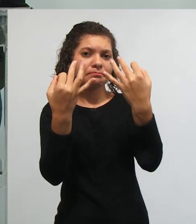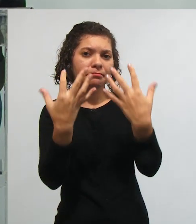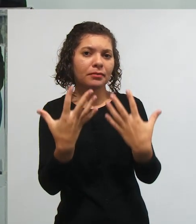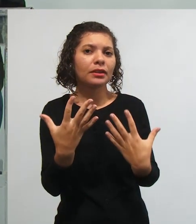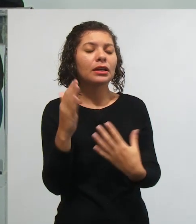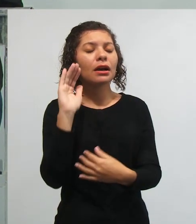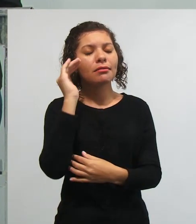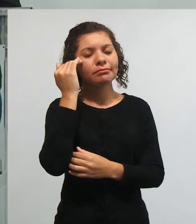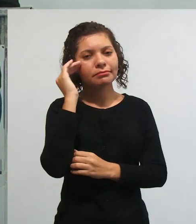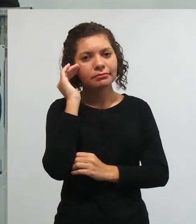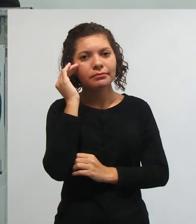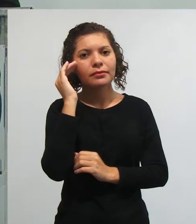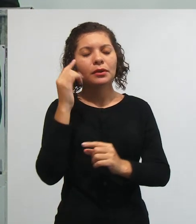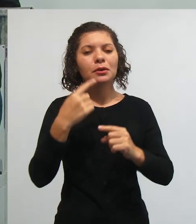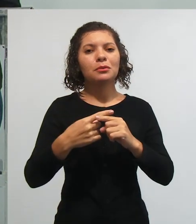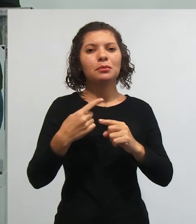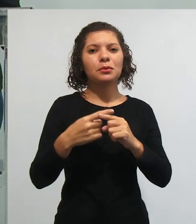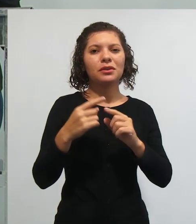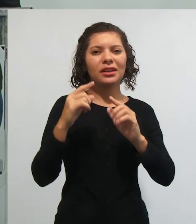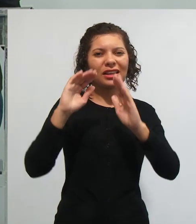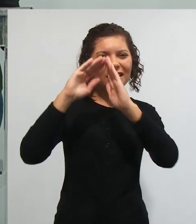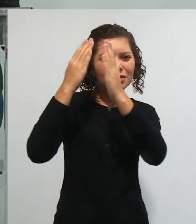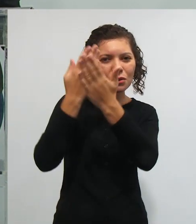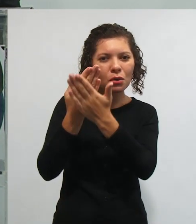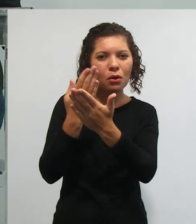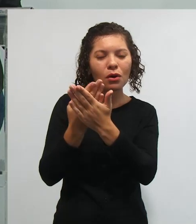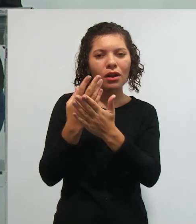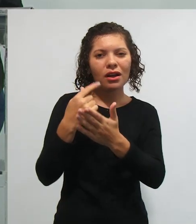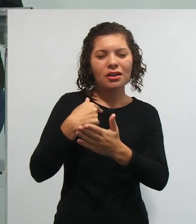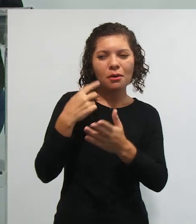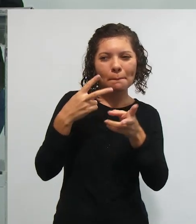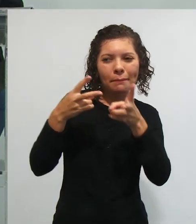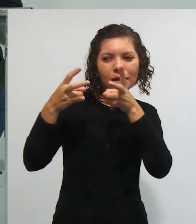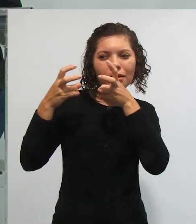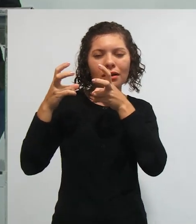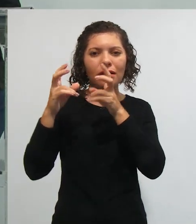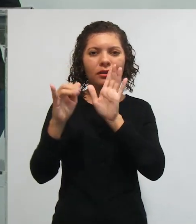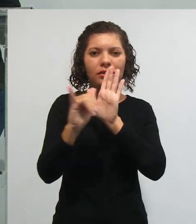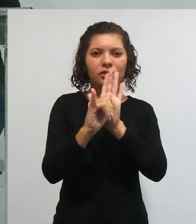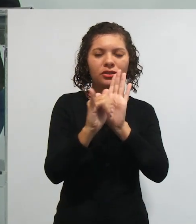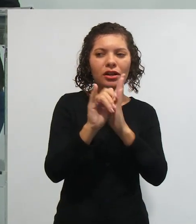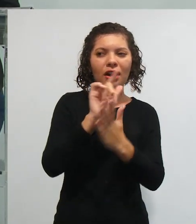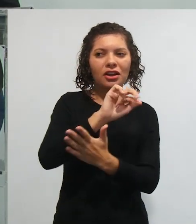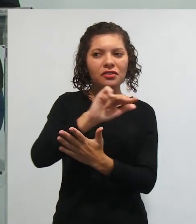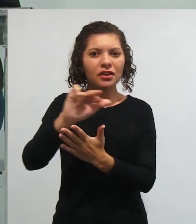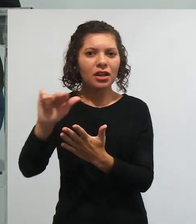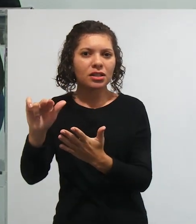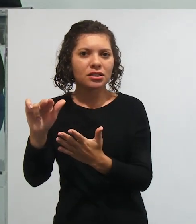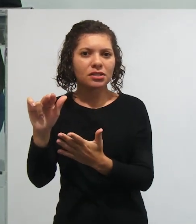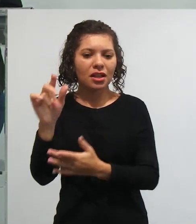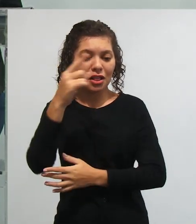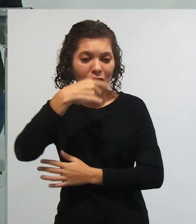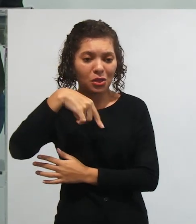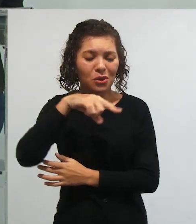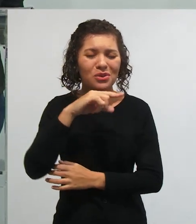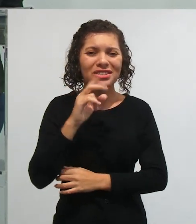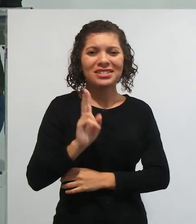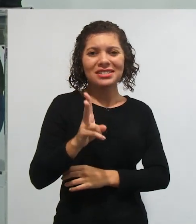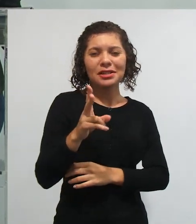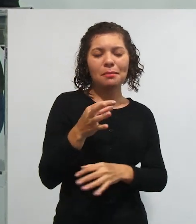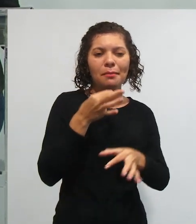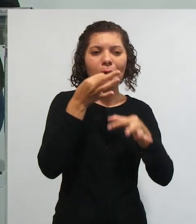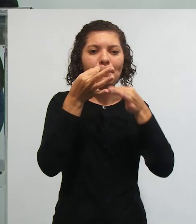identificar identidade e diferença dentro da escola eu falo de igualdade Sim nós buscamos